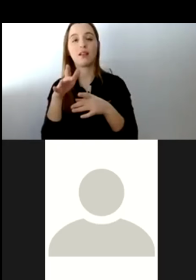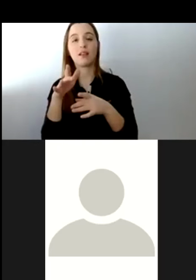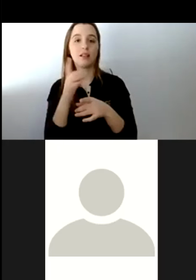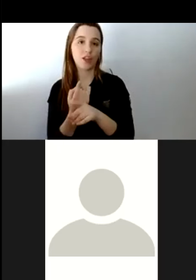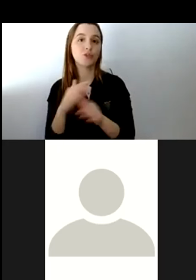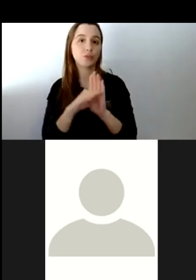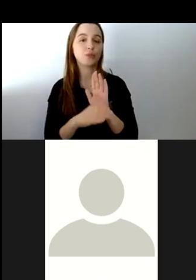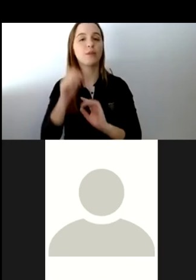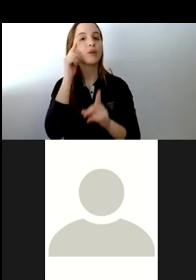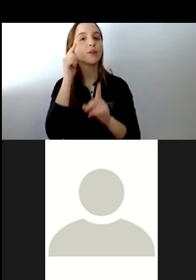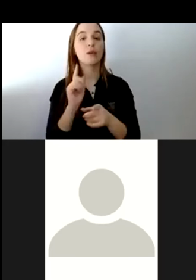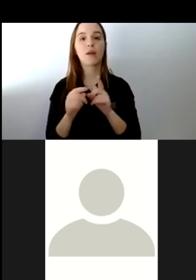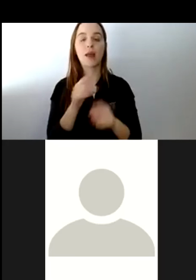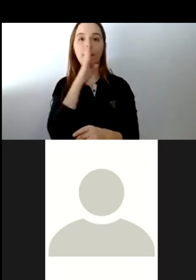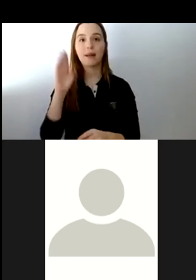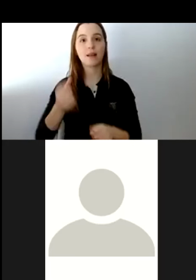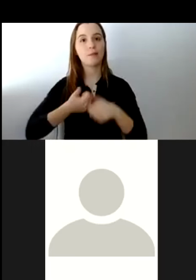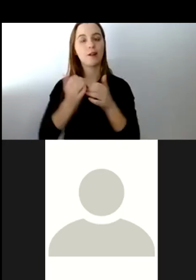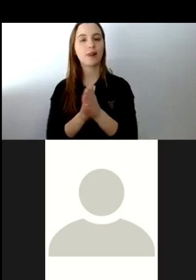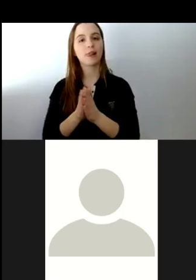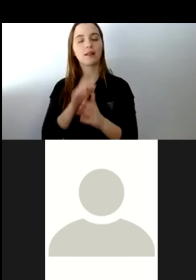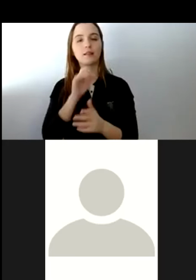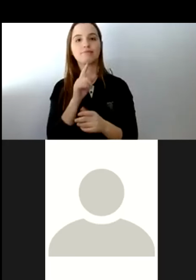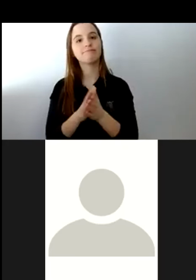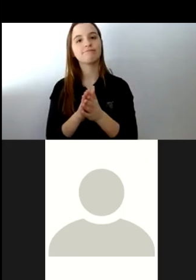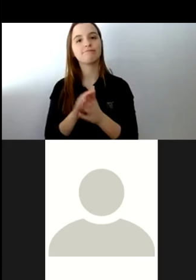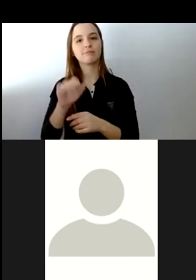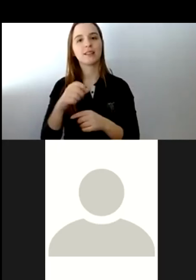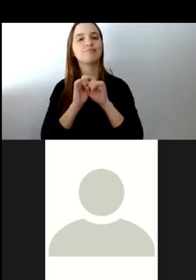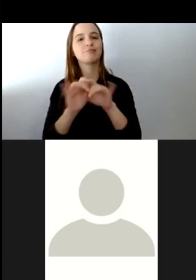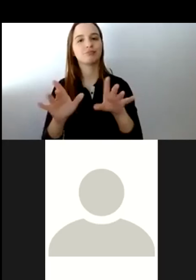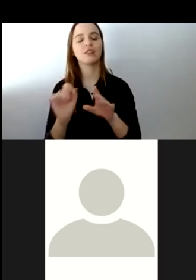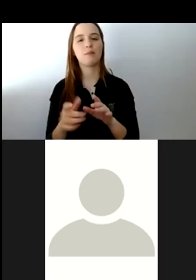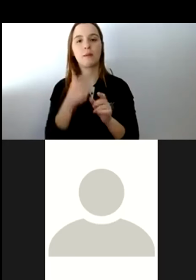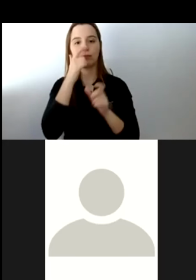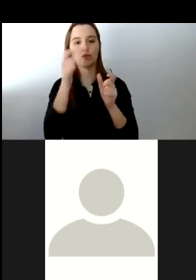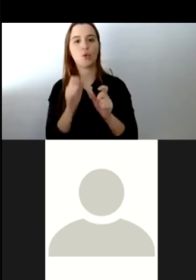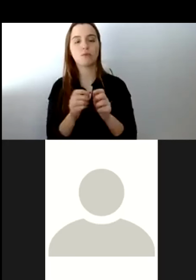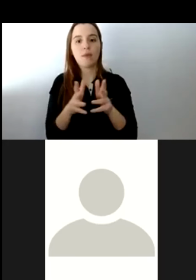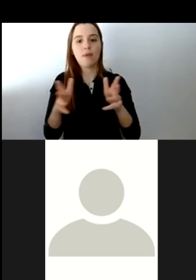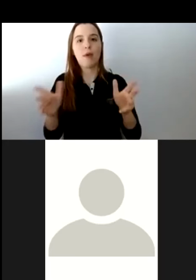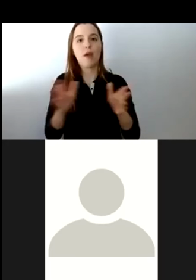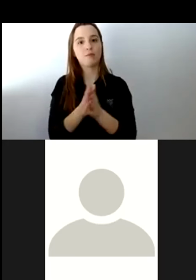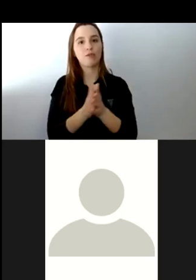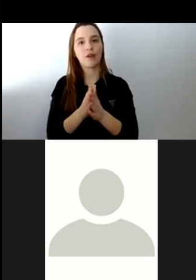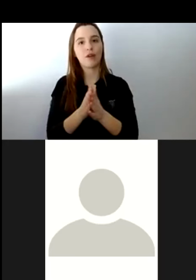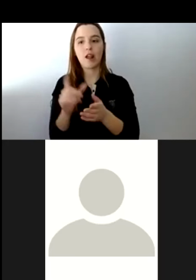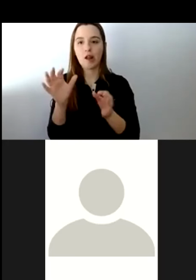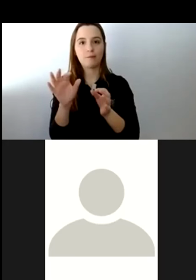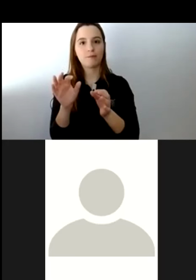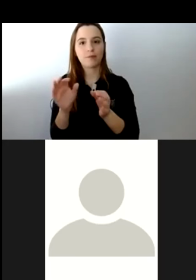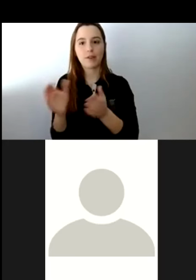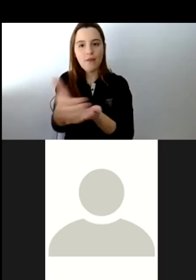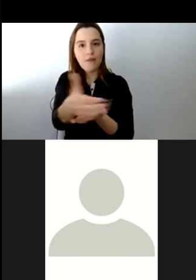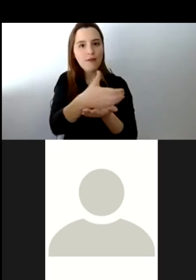a divulgação das melhores práticas e oportunidades e aumentar a escala da sua utilização, bem como recolher contributos.